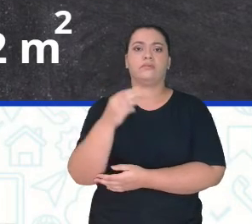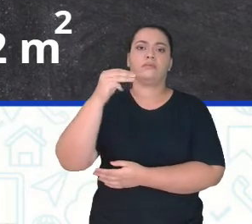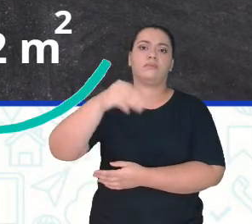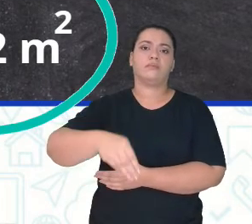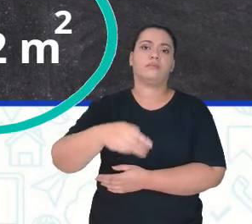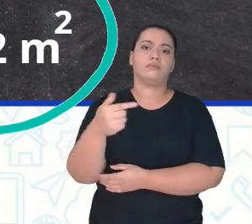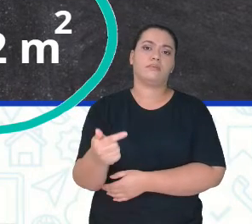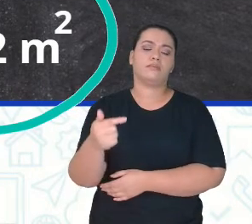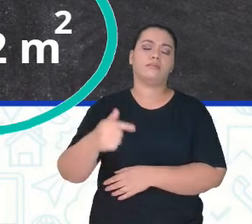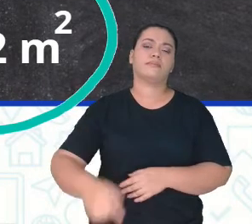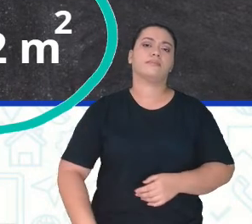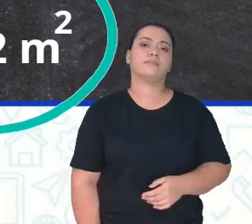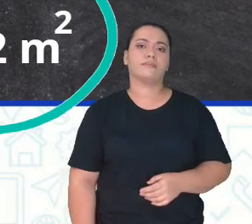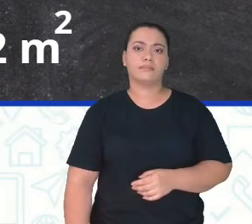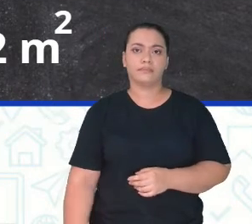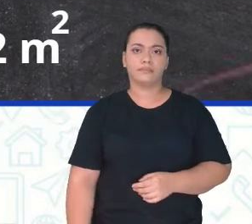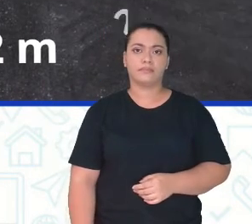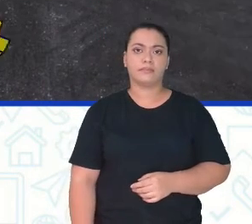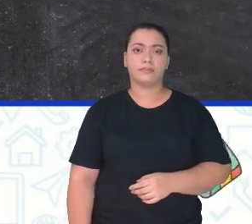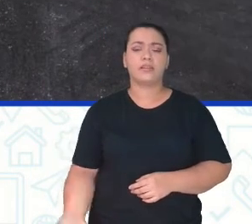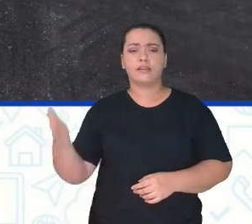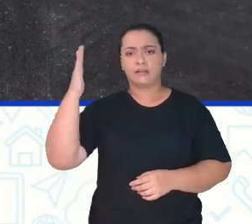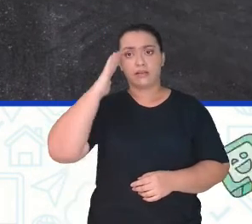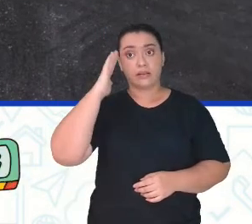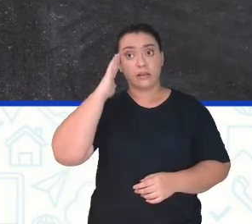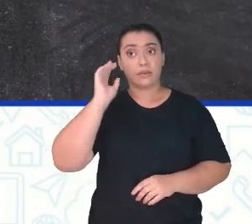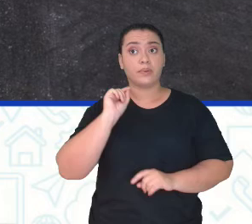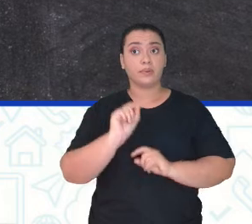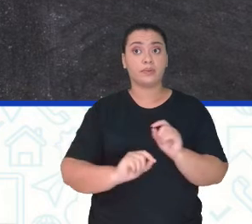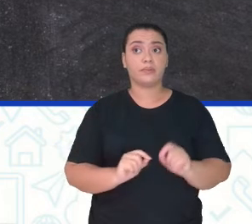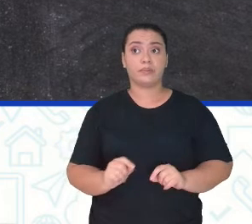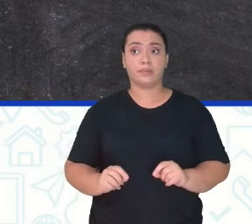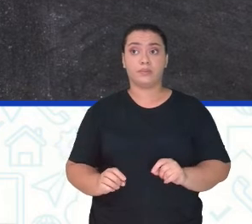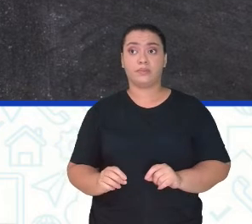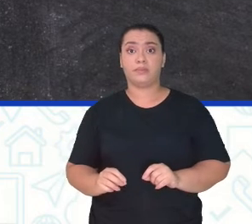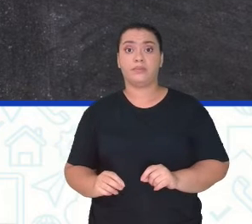252 metros quadrados. Sabendo que